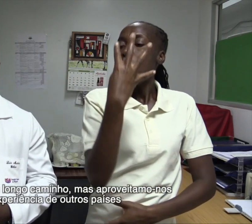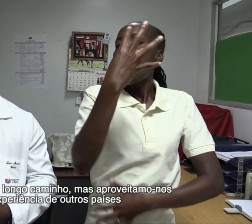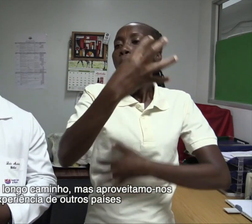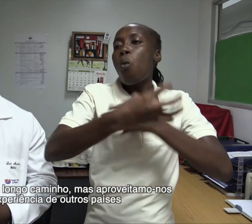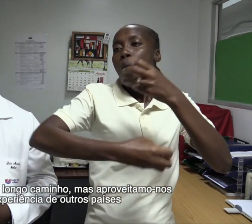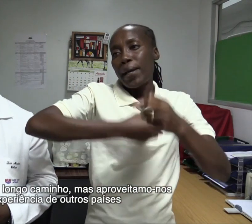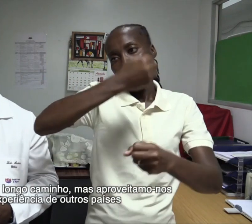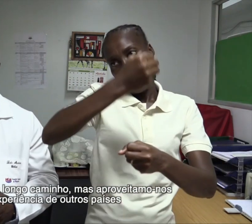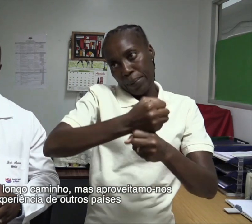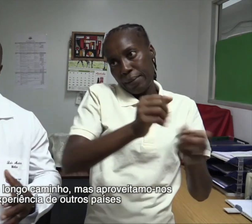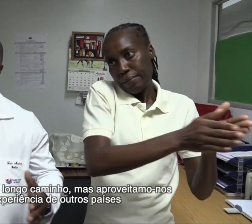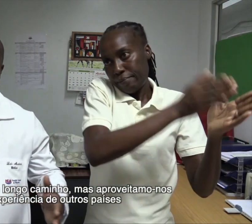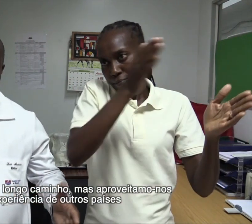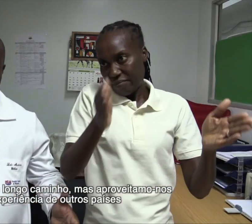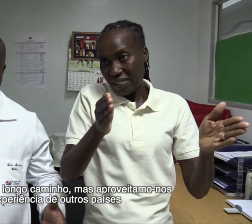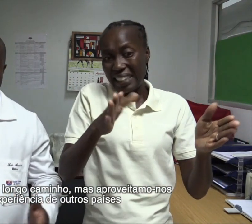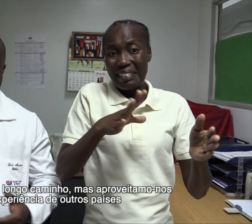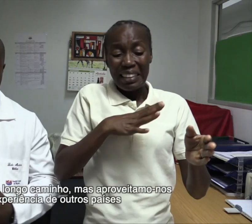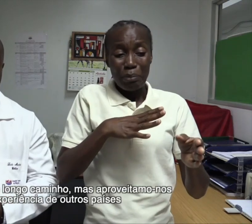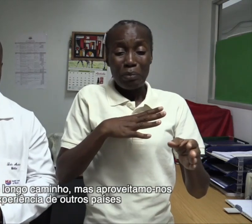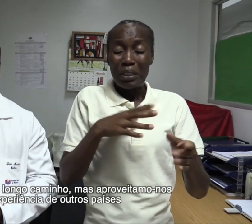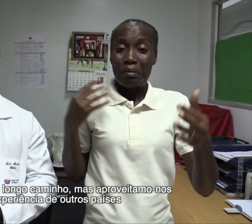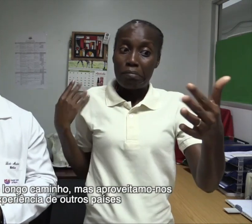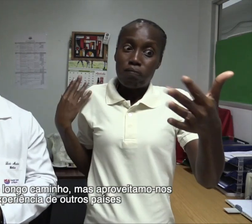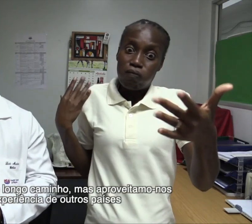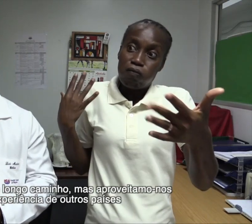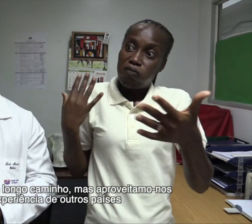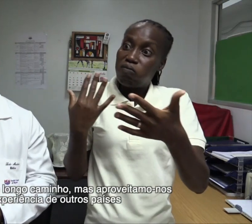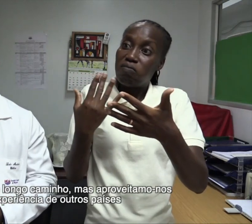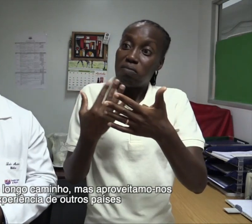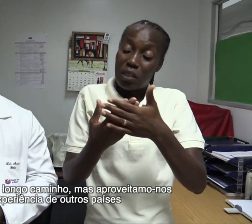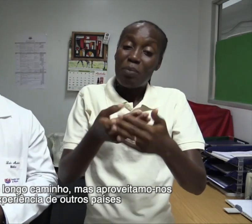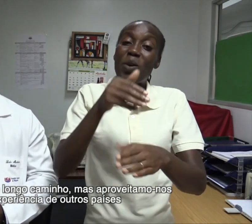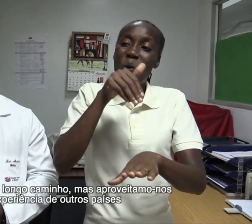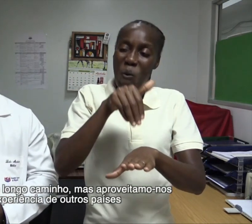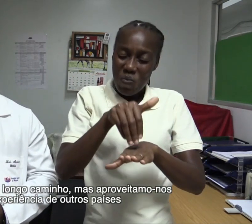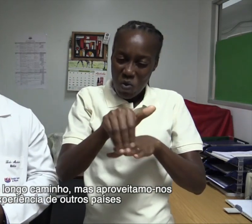Portanto, ainda temos um caminho longo para andar, um caminho longo para frente,